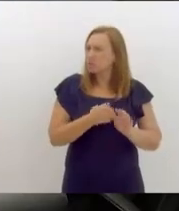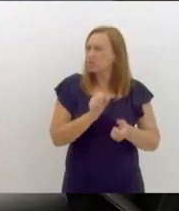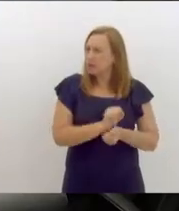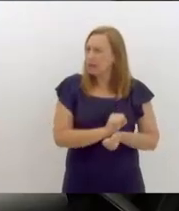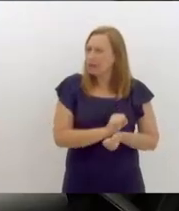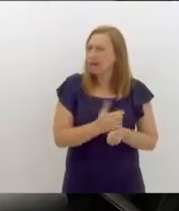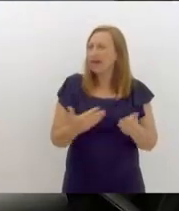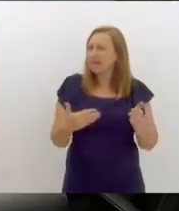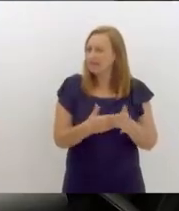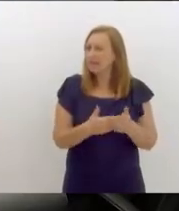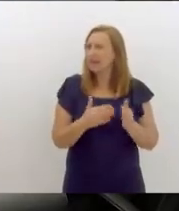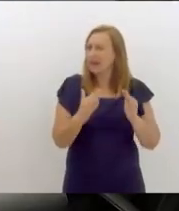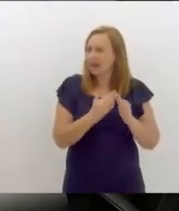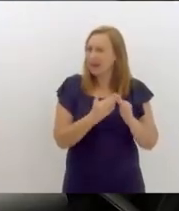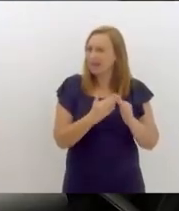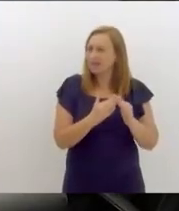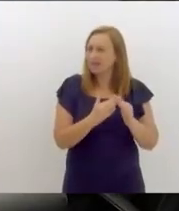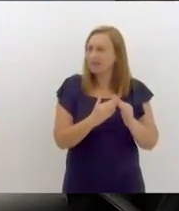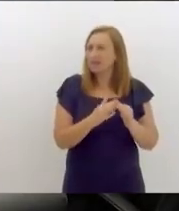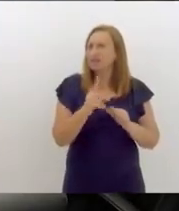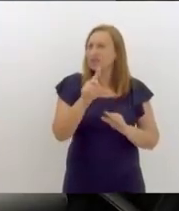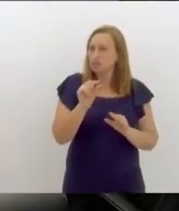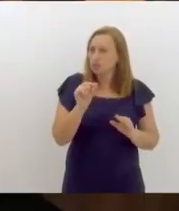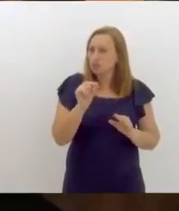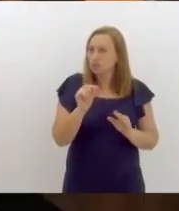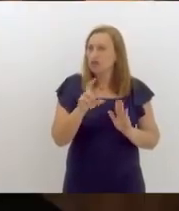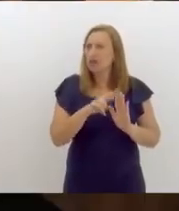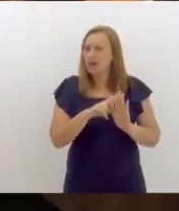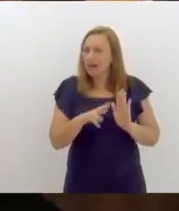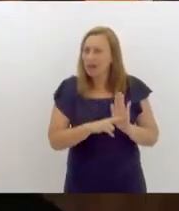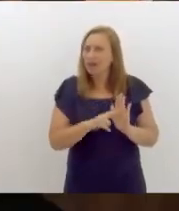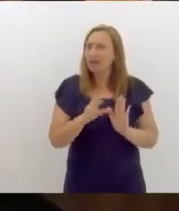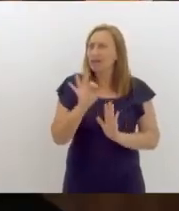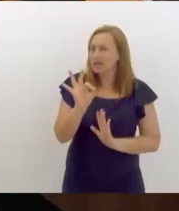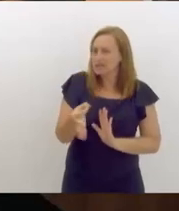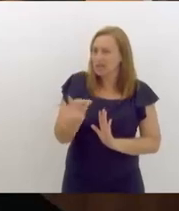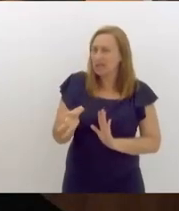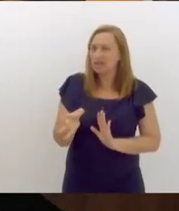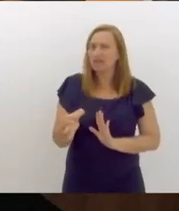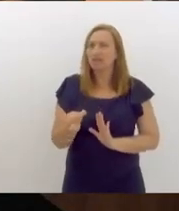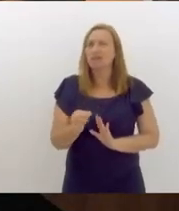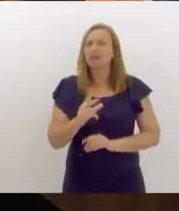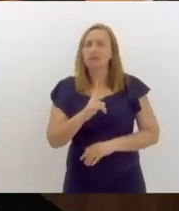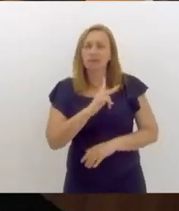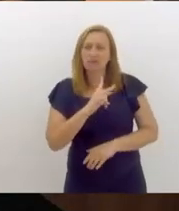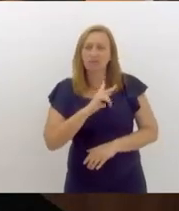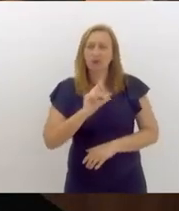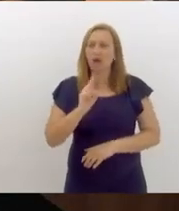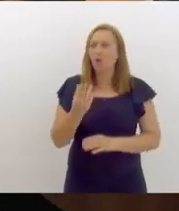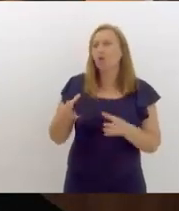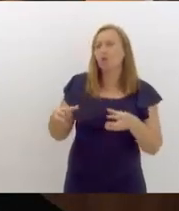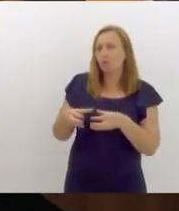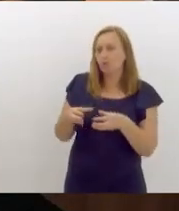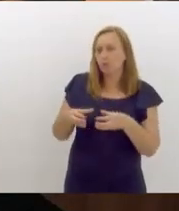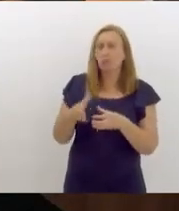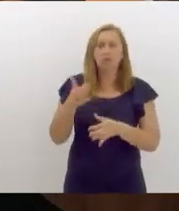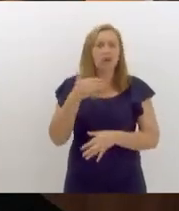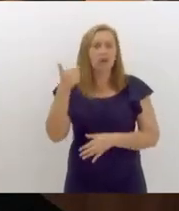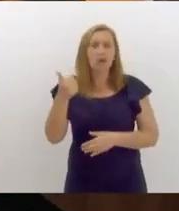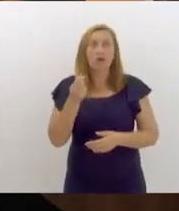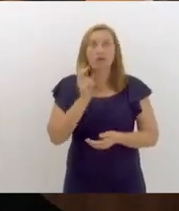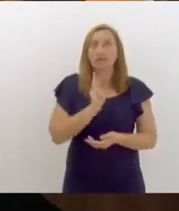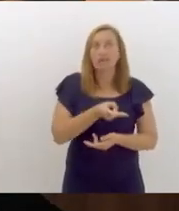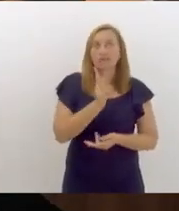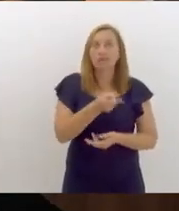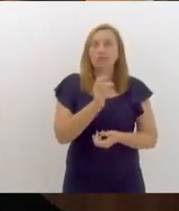Até que a casa descida a forma que vai ser homenageado você vai ser individual você não vai ser individual você vai ser porque toda vez